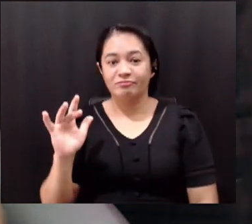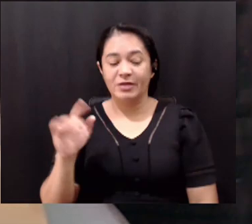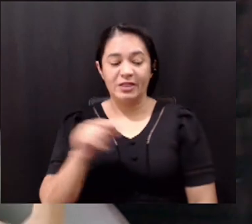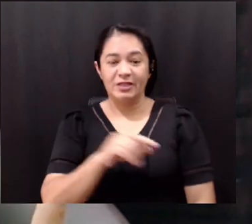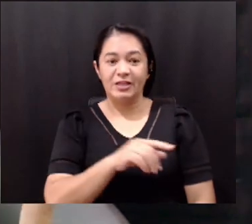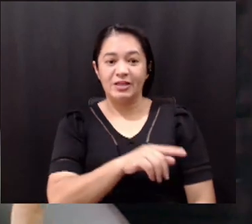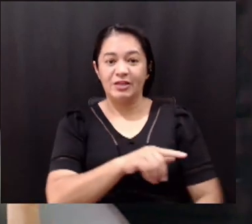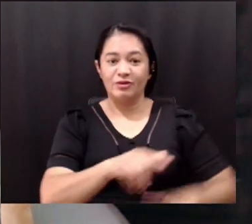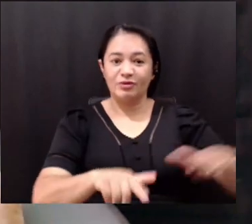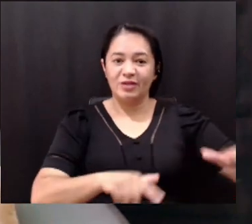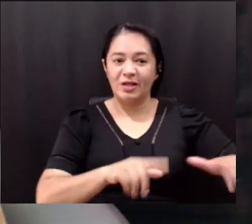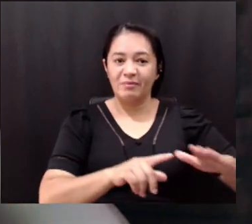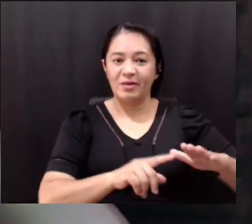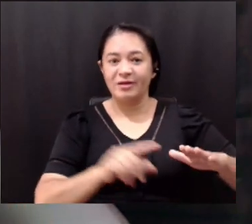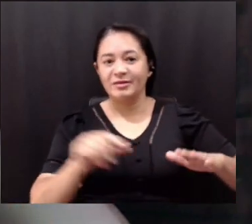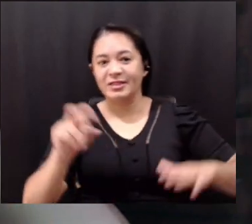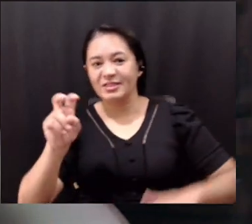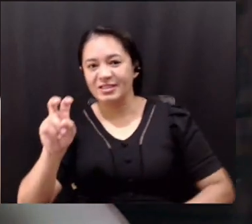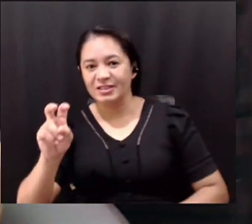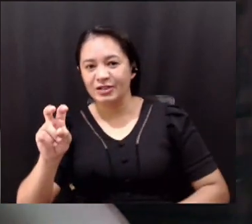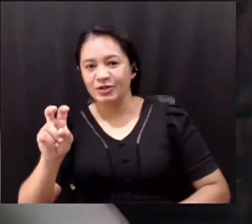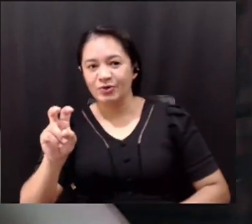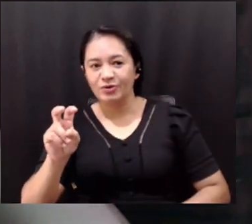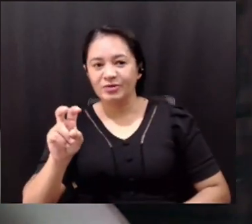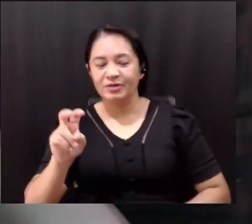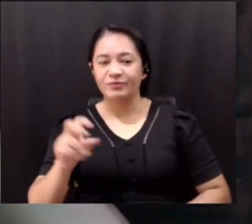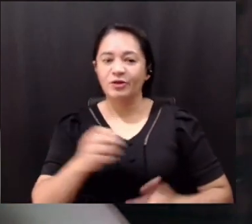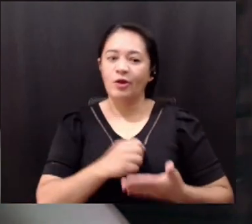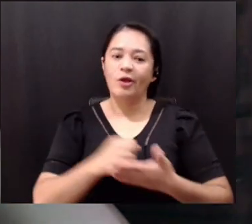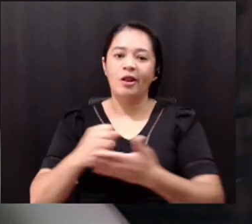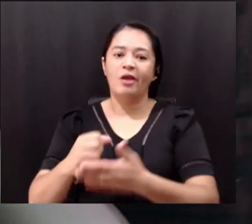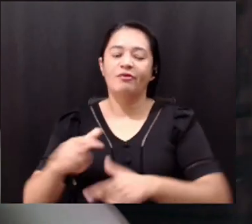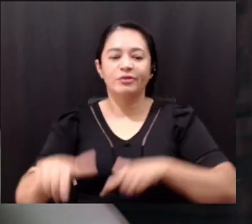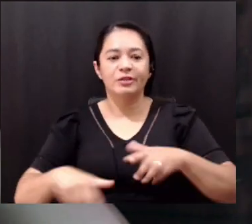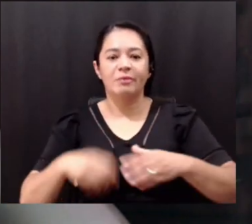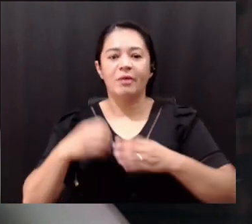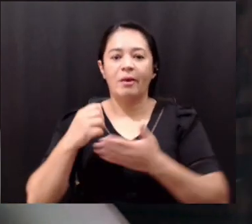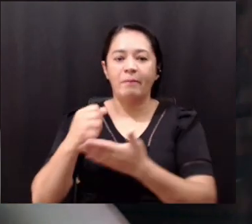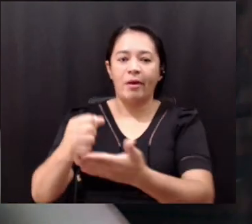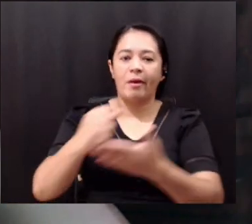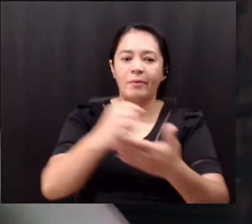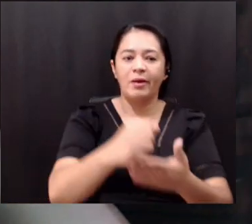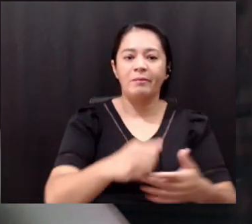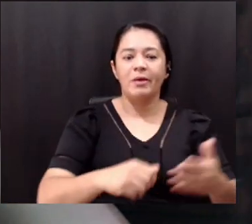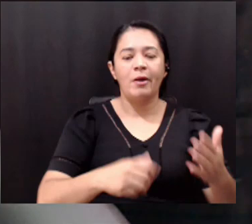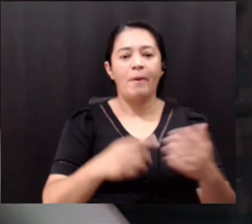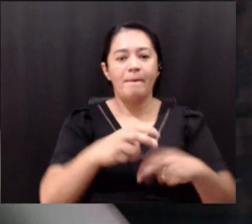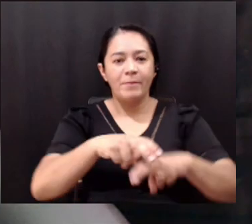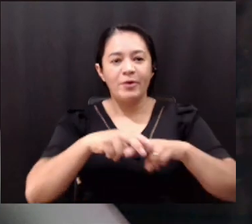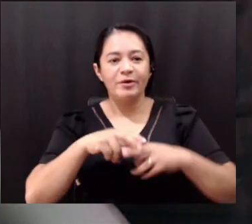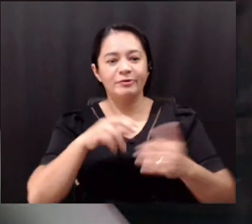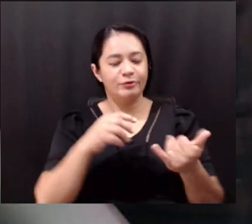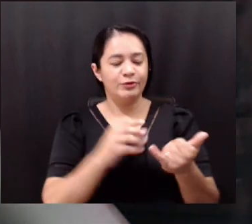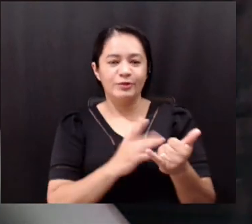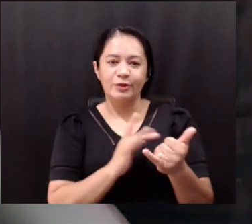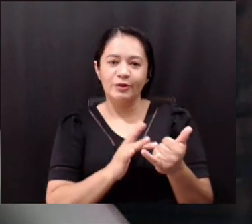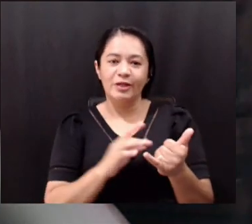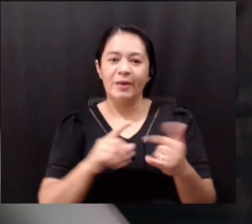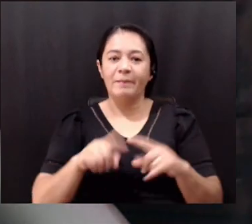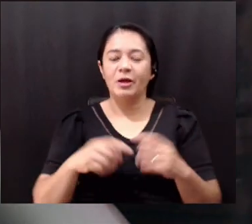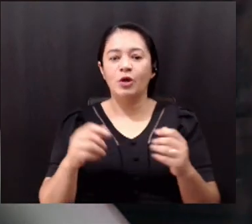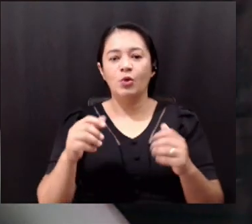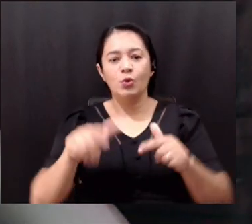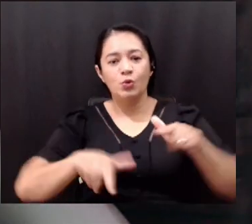gente leva o trabalho em todo lugar, com o Uhum. celular, então a gente sai do trabalho, mas o trabalho não sai da gente. Então essa ideia de